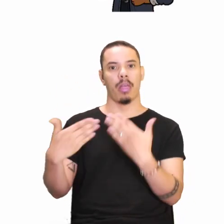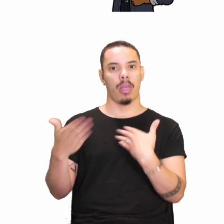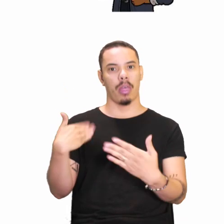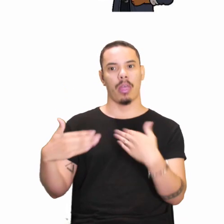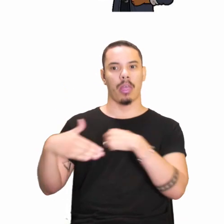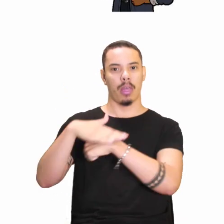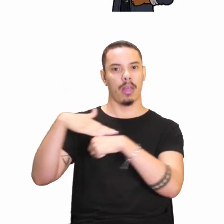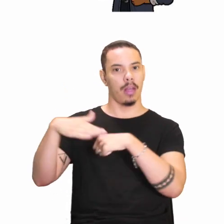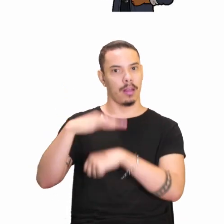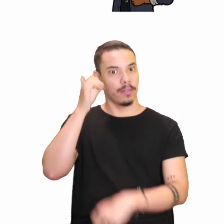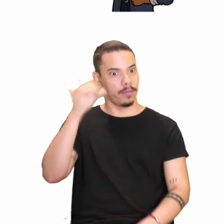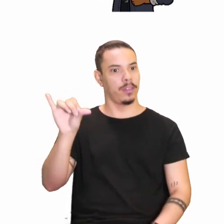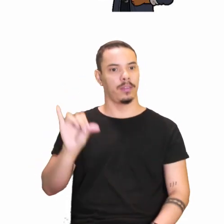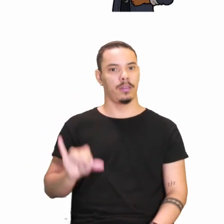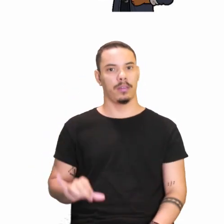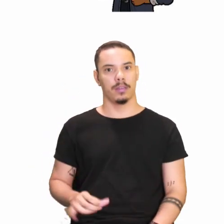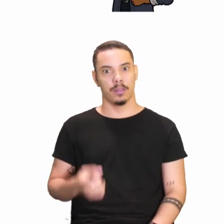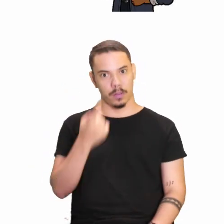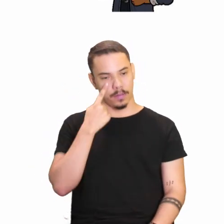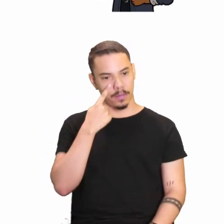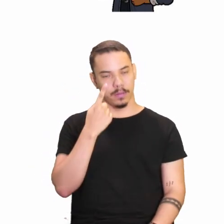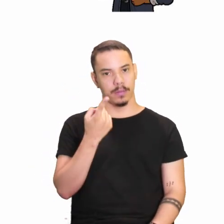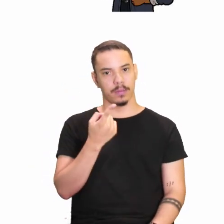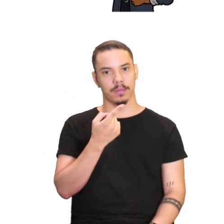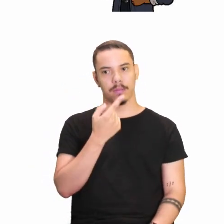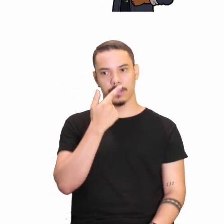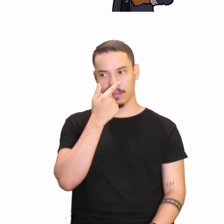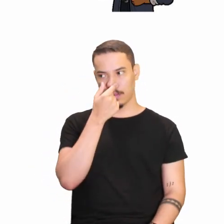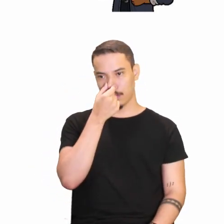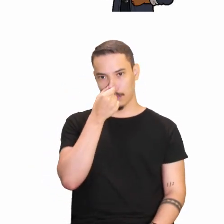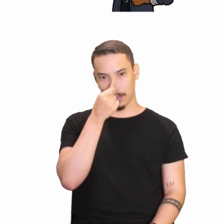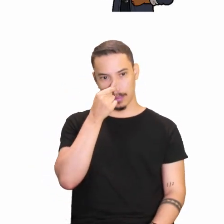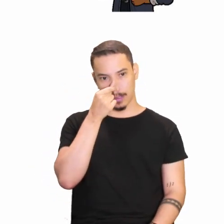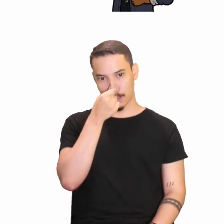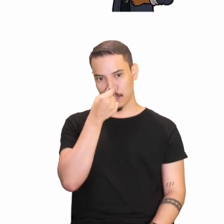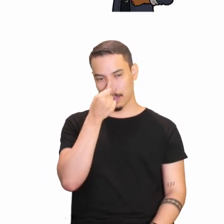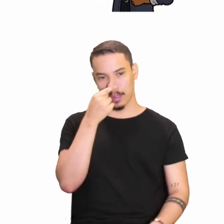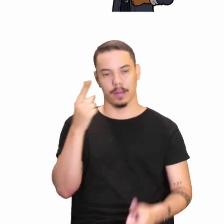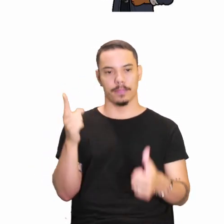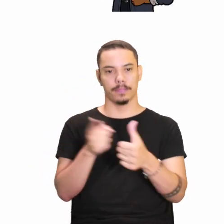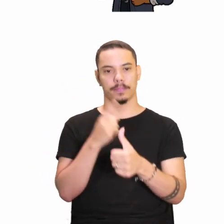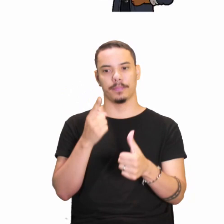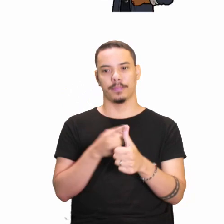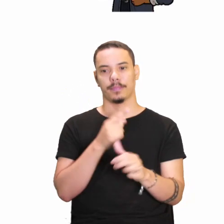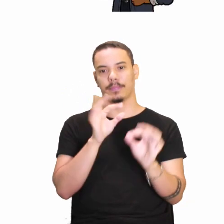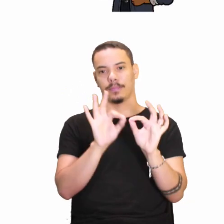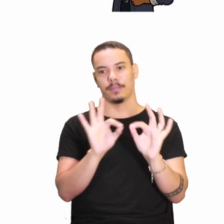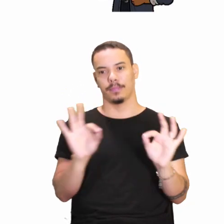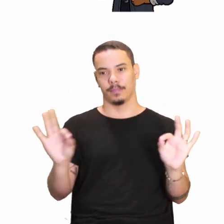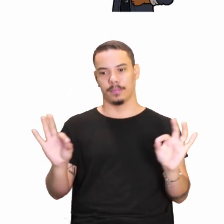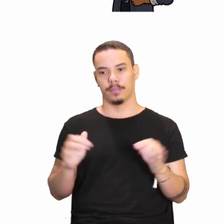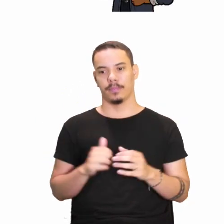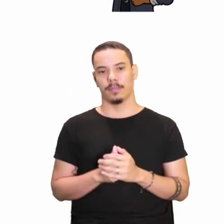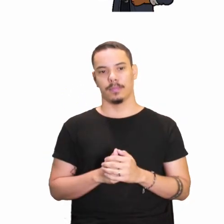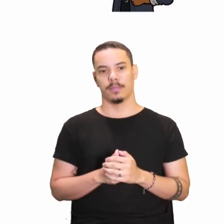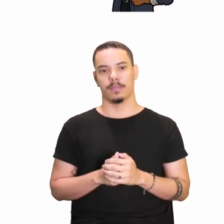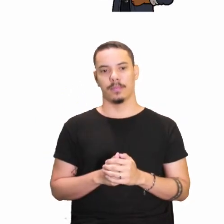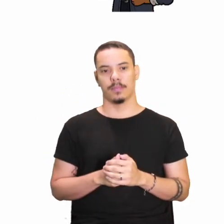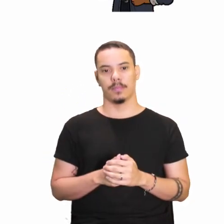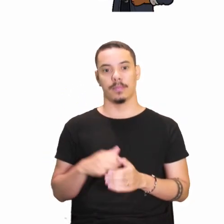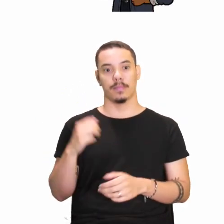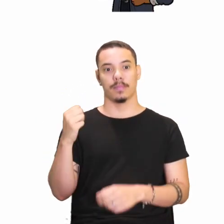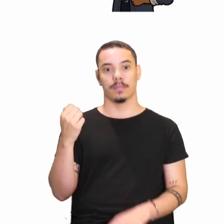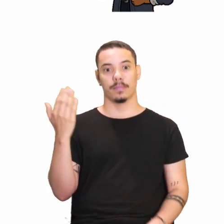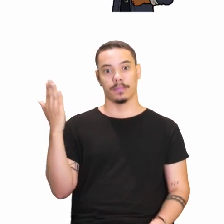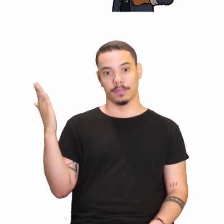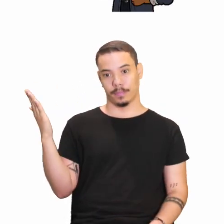Ouvido biônico? Ouvido biônico? Amados. Olha só, então na primeira oração, amados, as